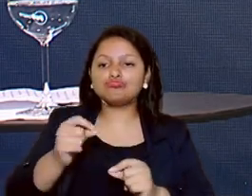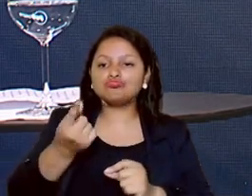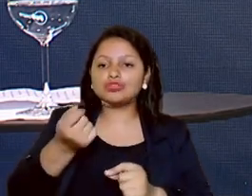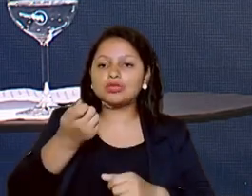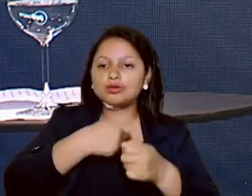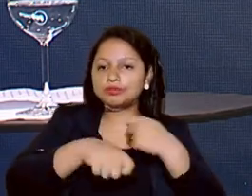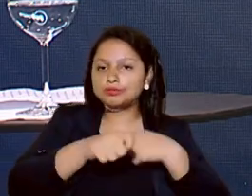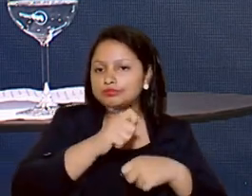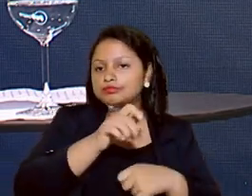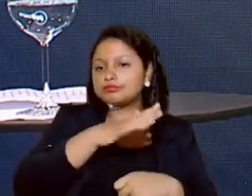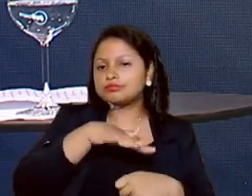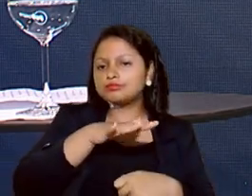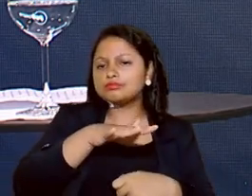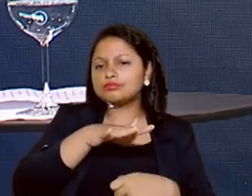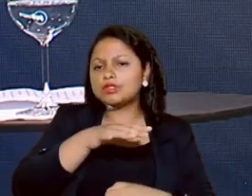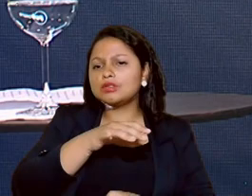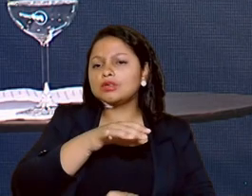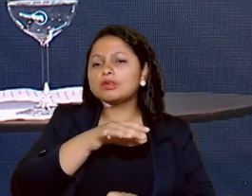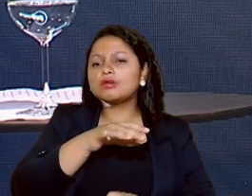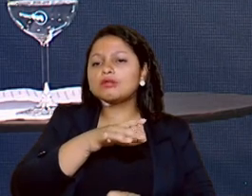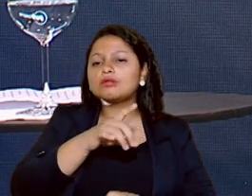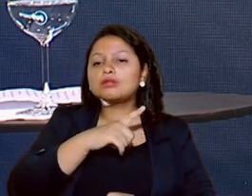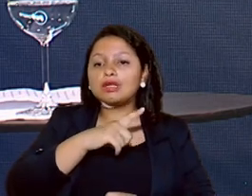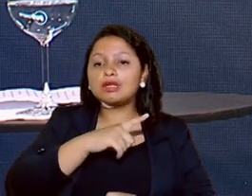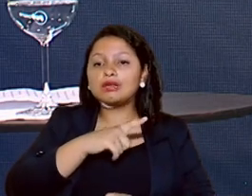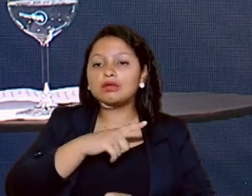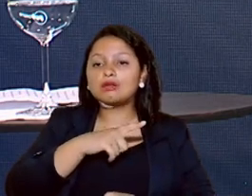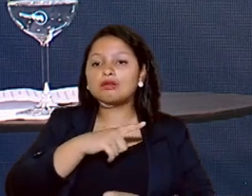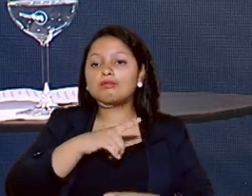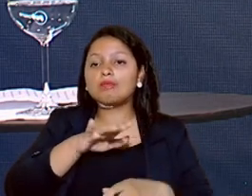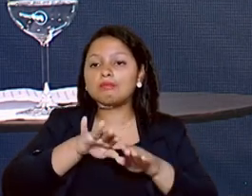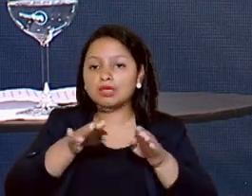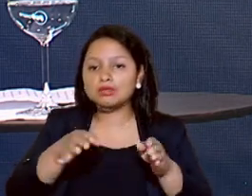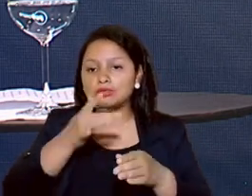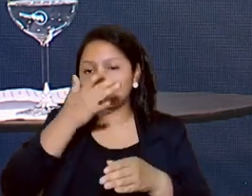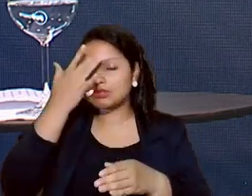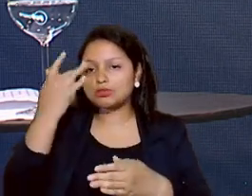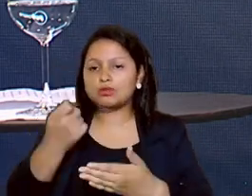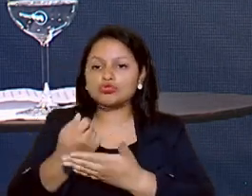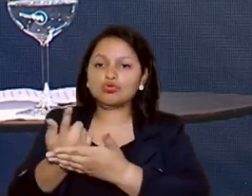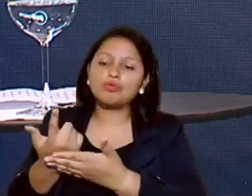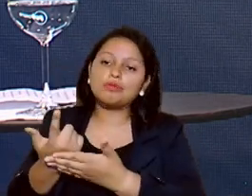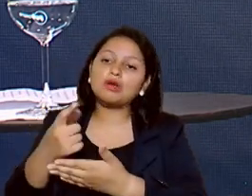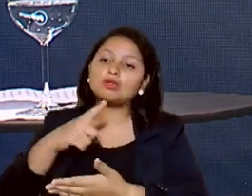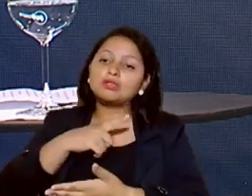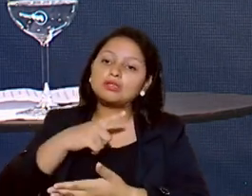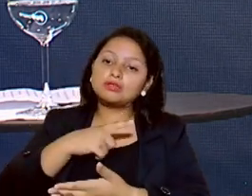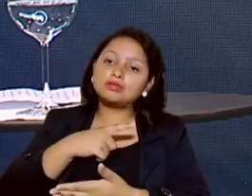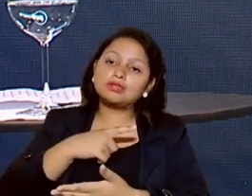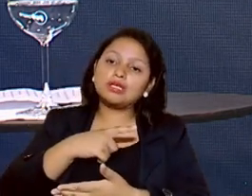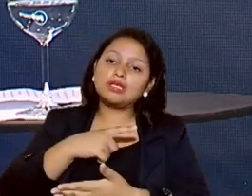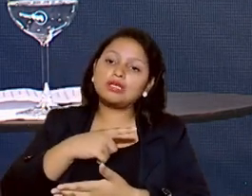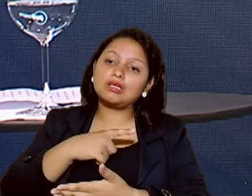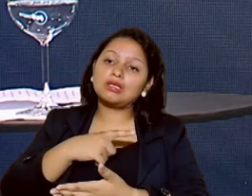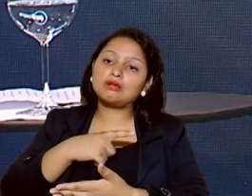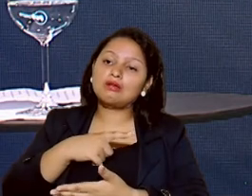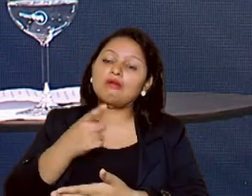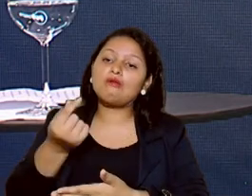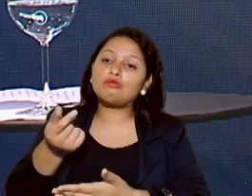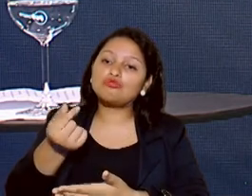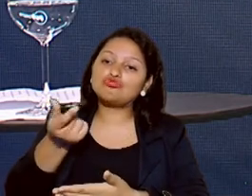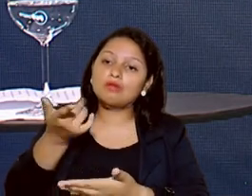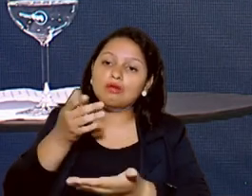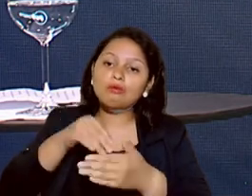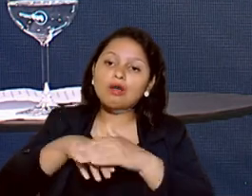risco sacado porque é financiamento fornecedor mas a gente tem uma mesa de fornecedores a gente tem modelos preditivos de demanda de caixa de fornecedora gente